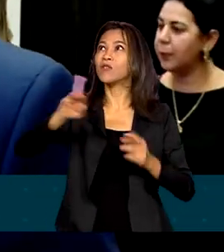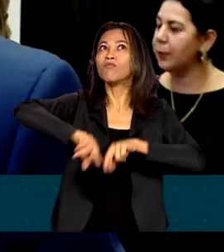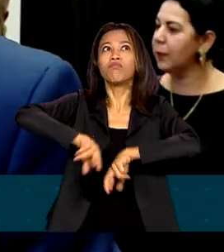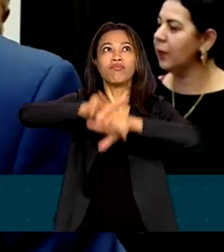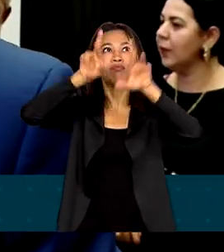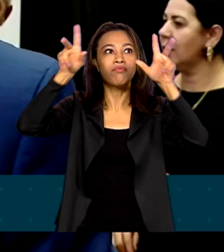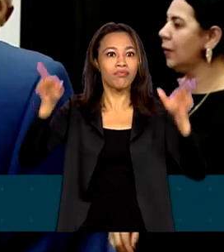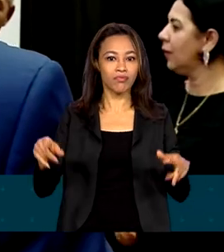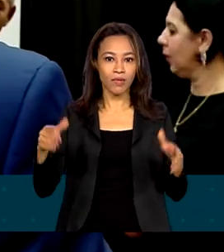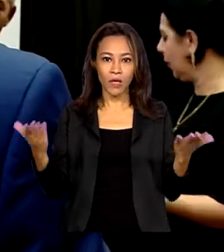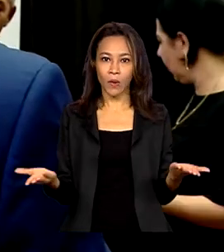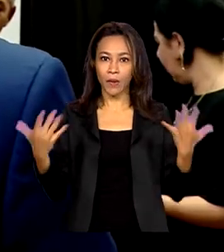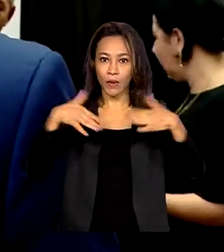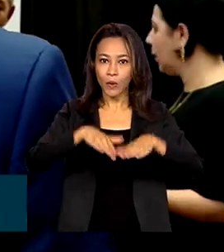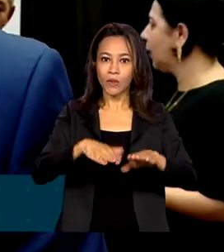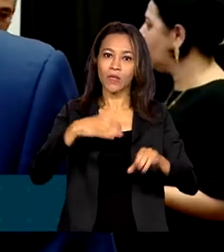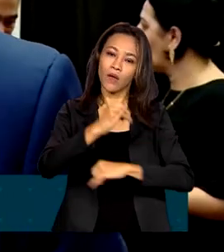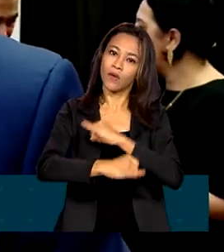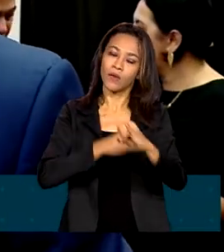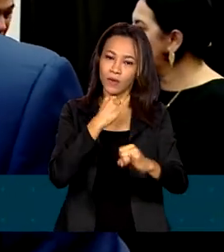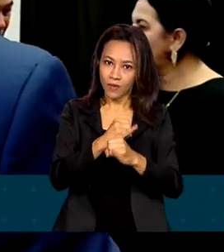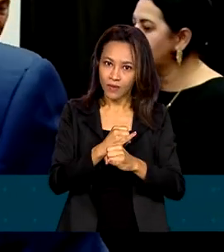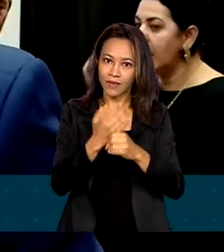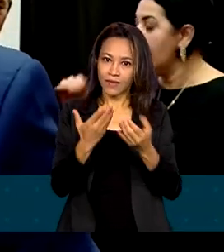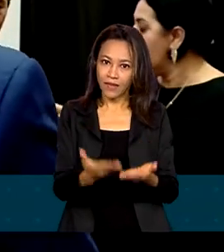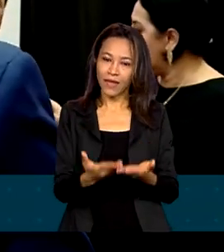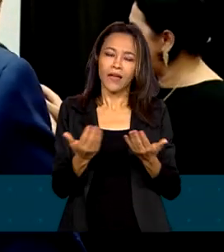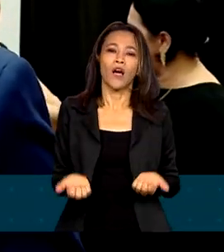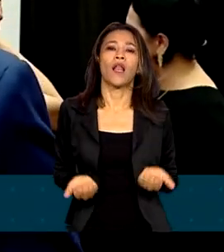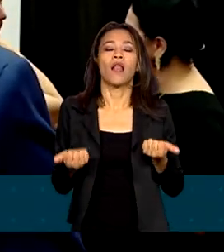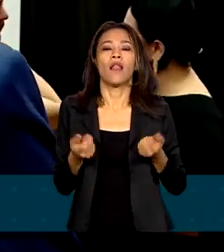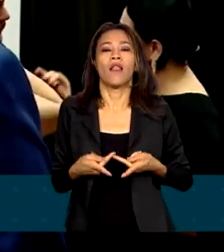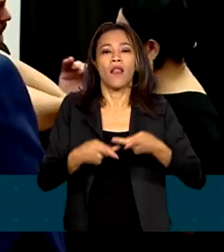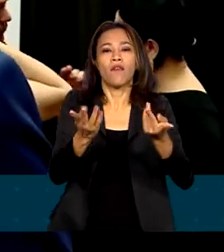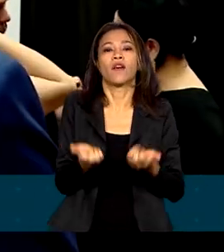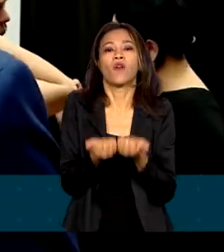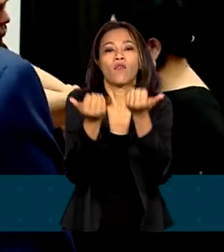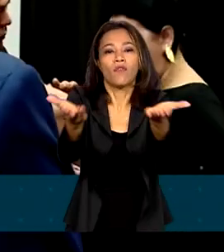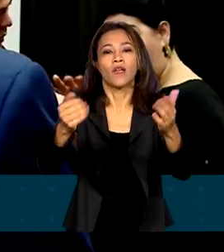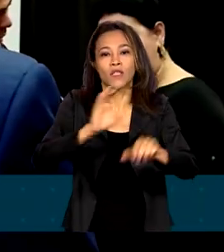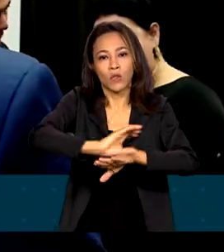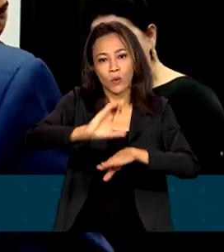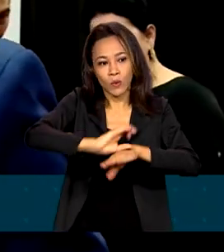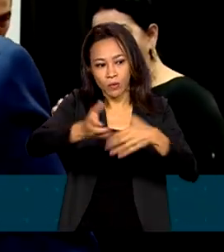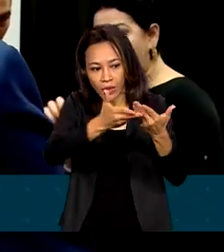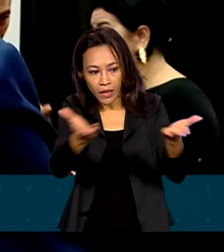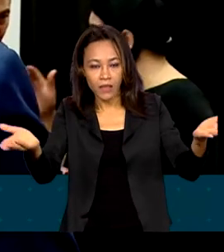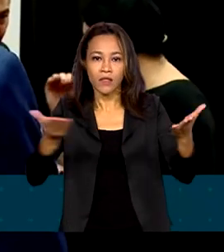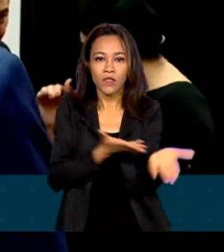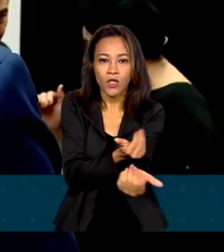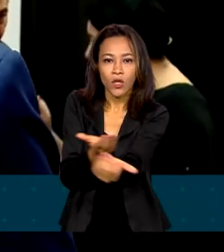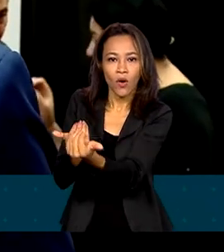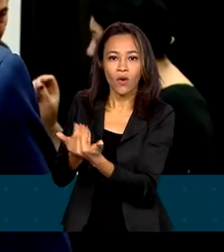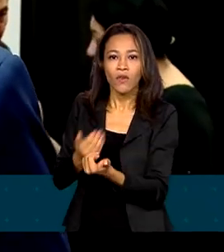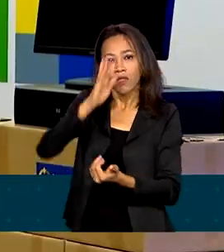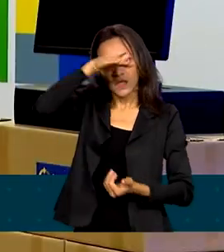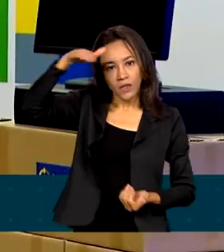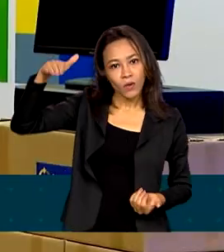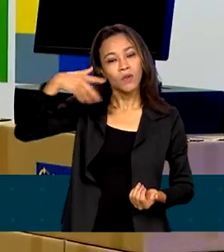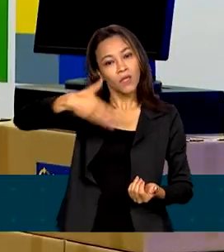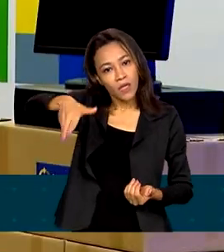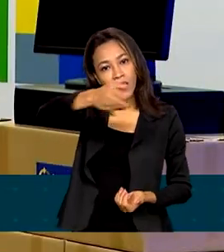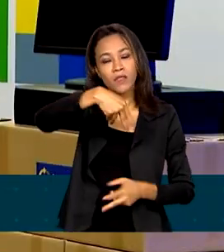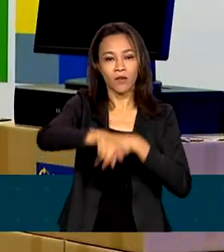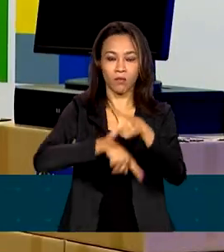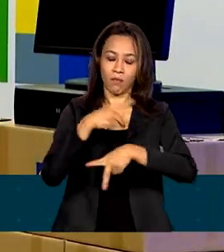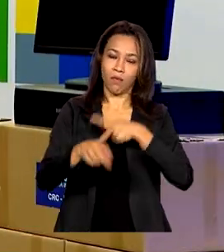através desse instrumento importante que tem levado essa oferta de cursos para esses jovens, esses adultos e esses povos tradicionais. Desde que